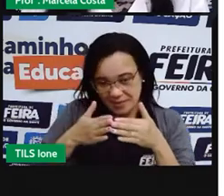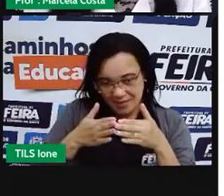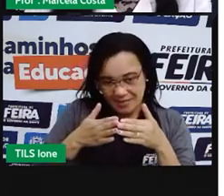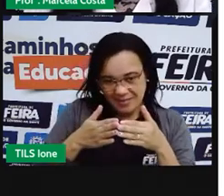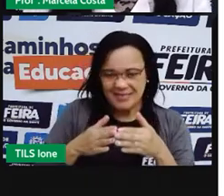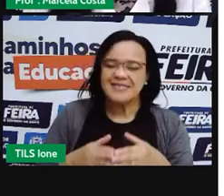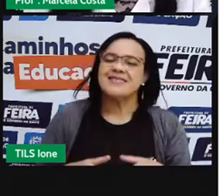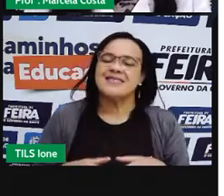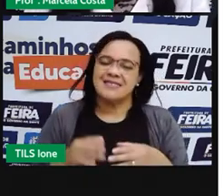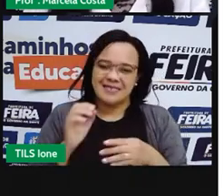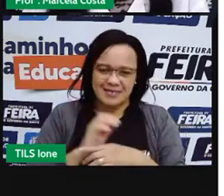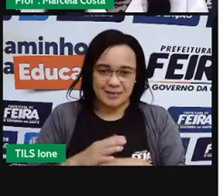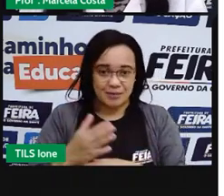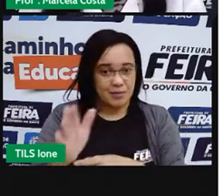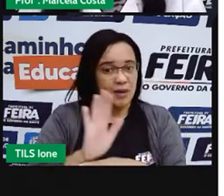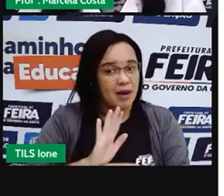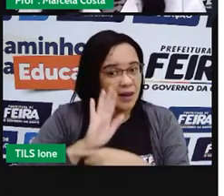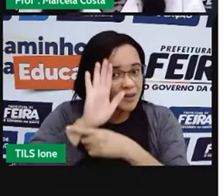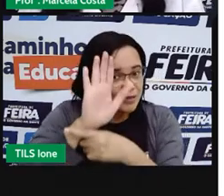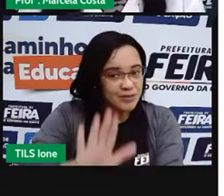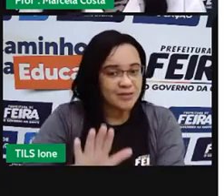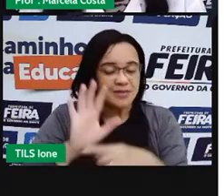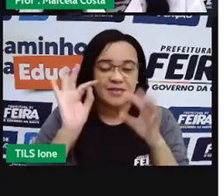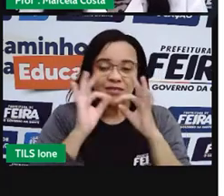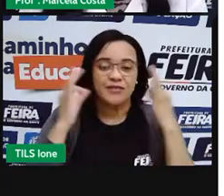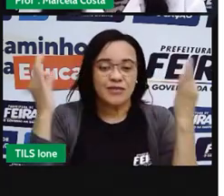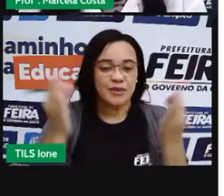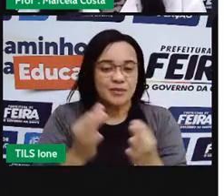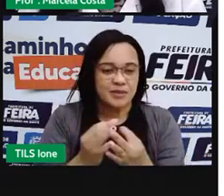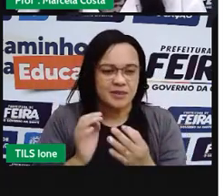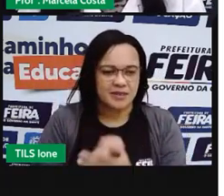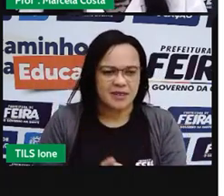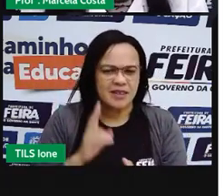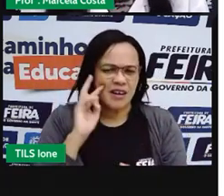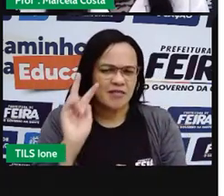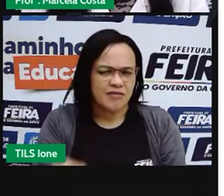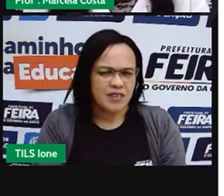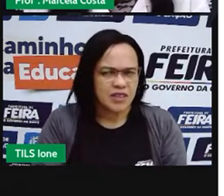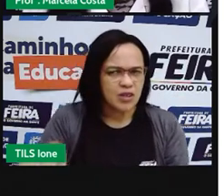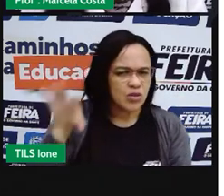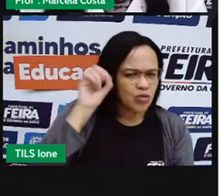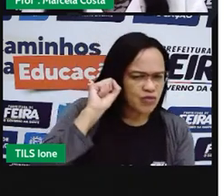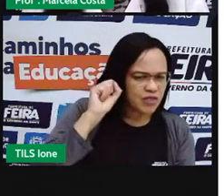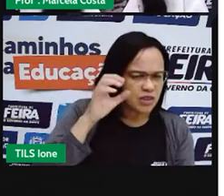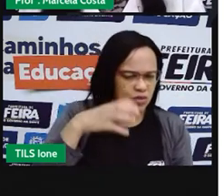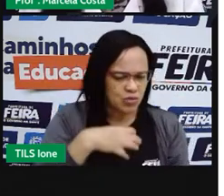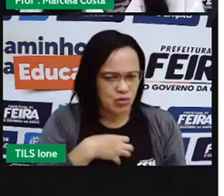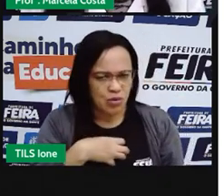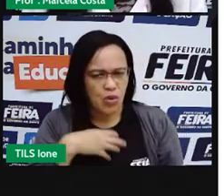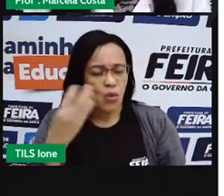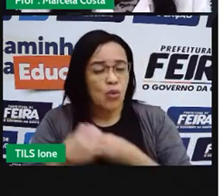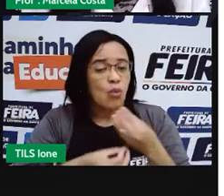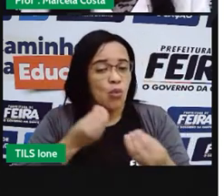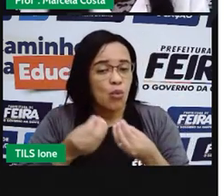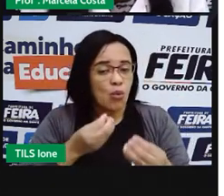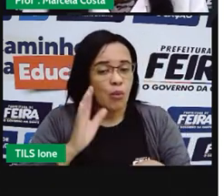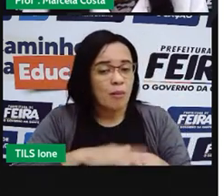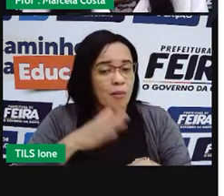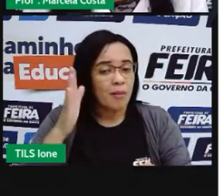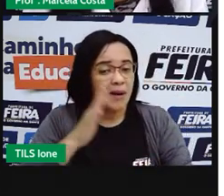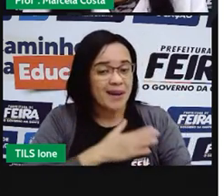qual deles, desses pontos, você já ouviu a história, você já leu. Qual deles você gosta mais? Tá